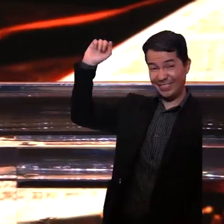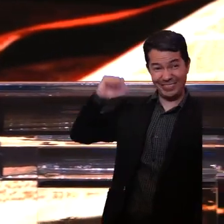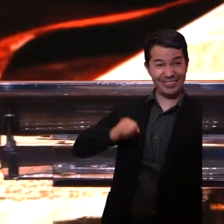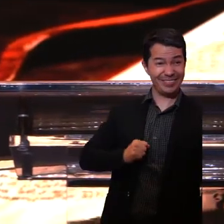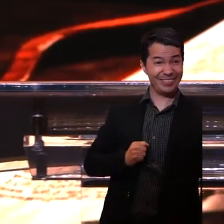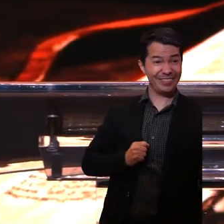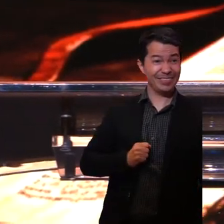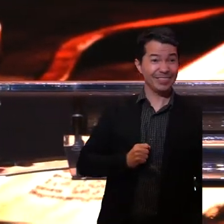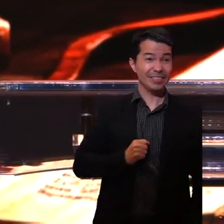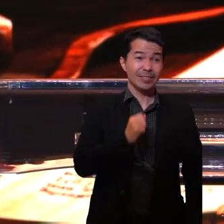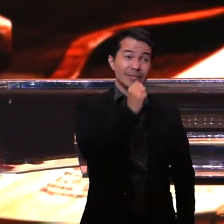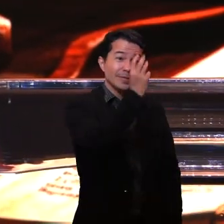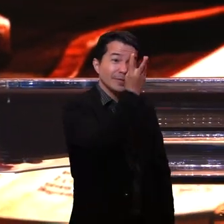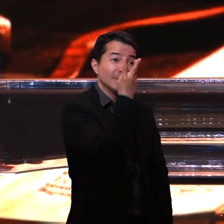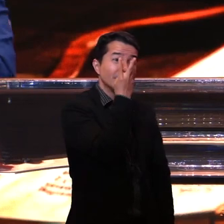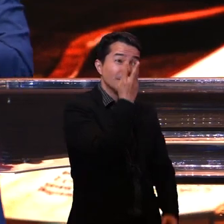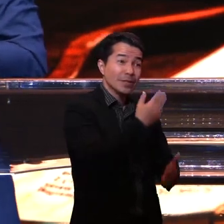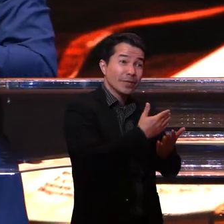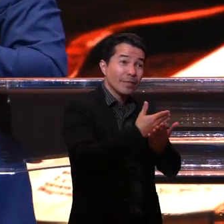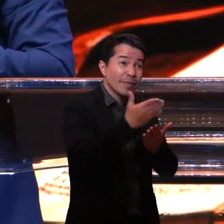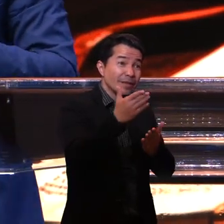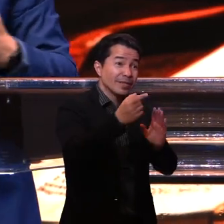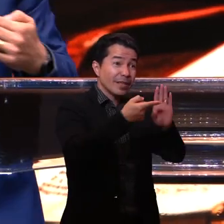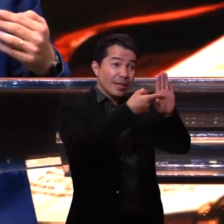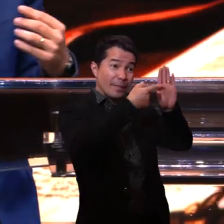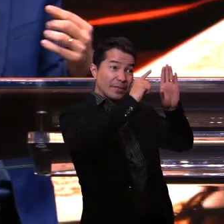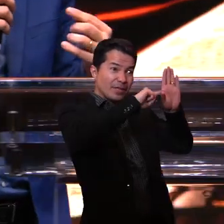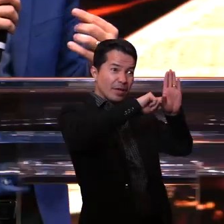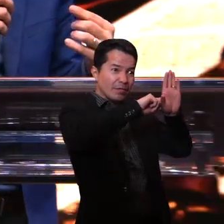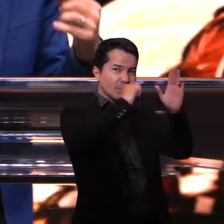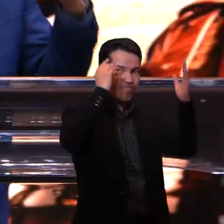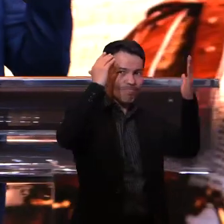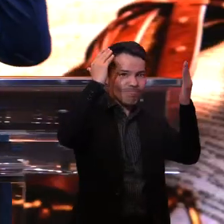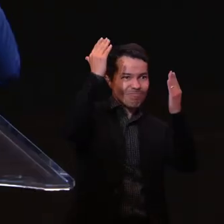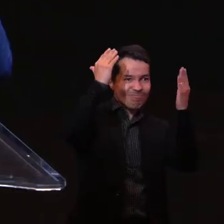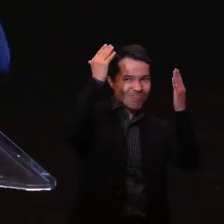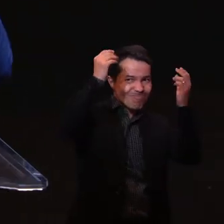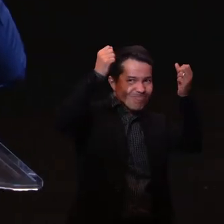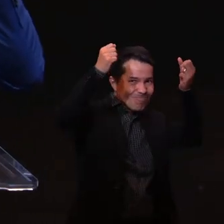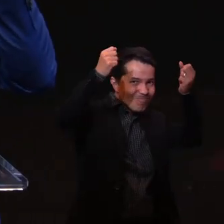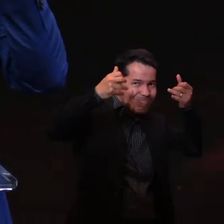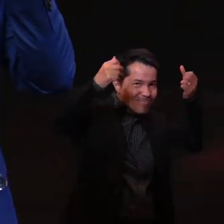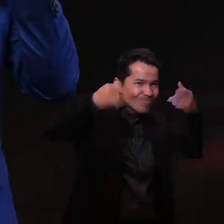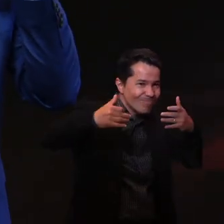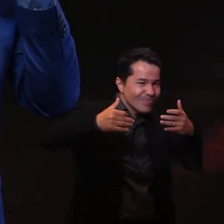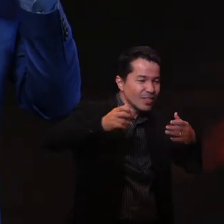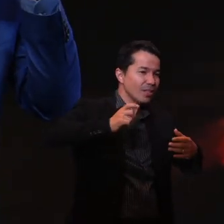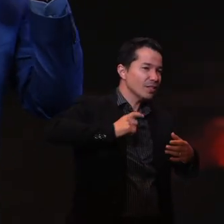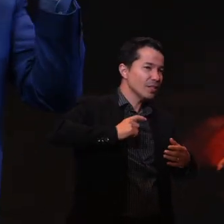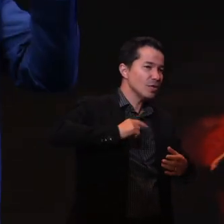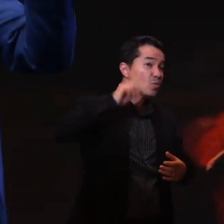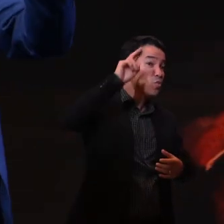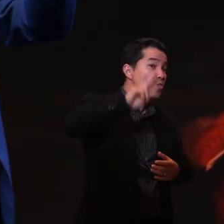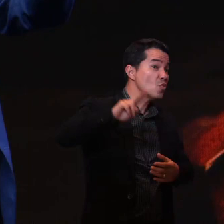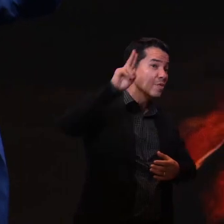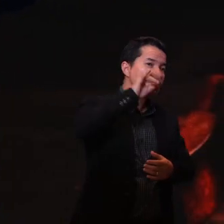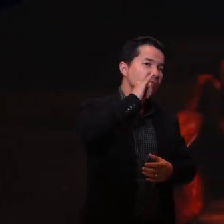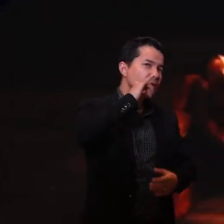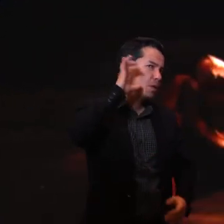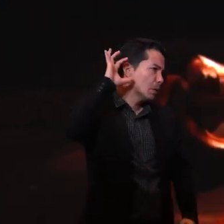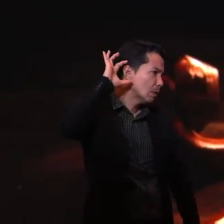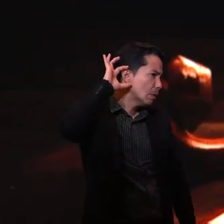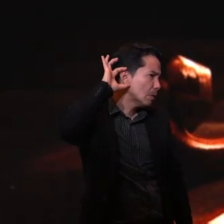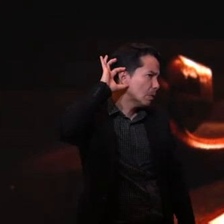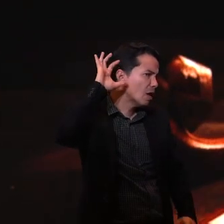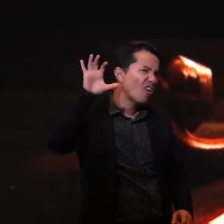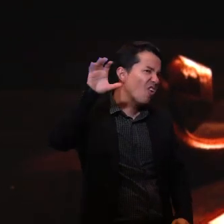de imagens que representam essa condição. Primeiro, ele vai falar de ouvidos que não podem ouvir e mãos que